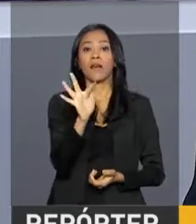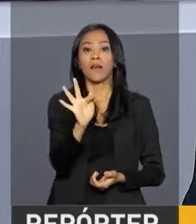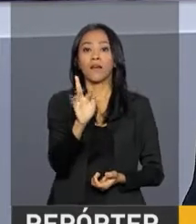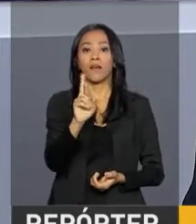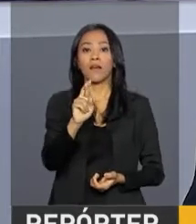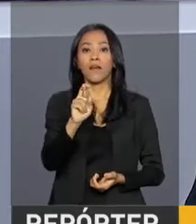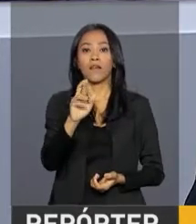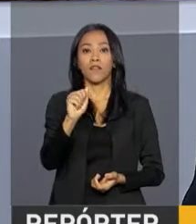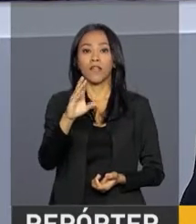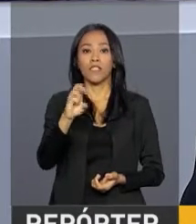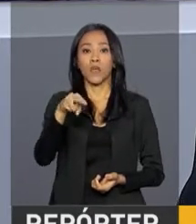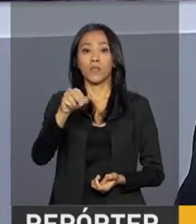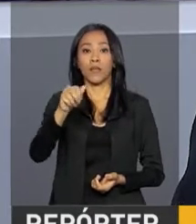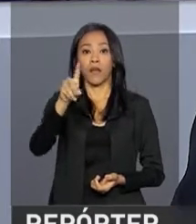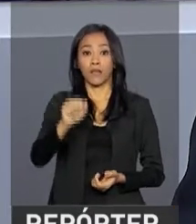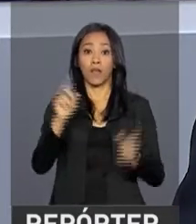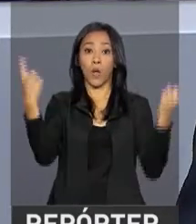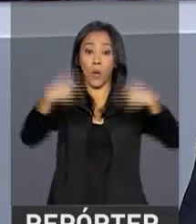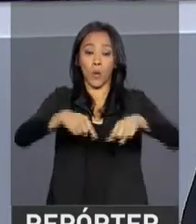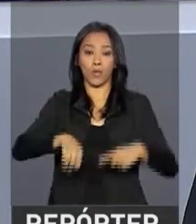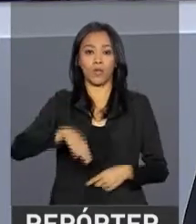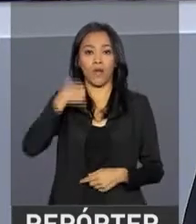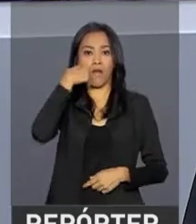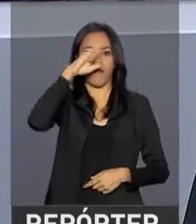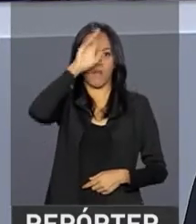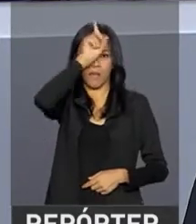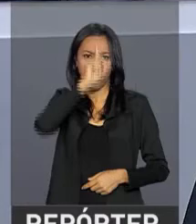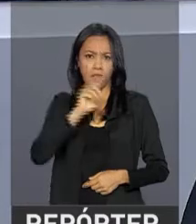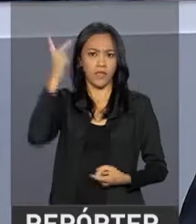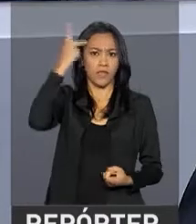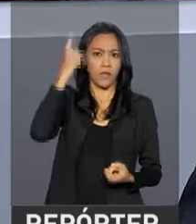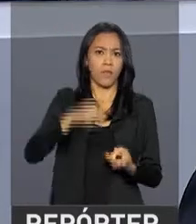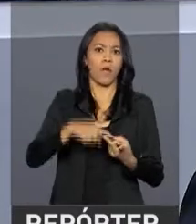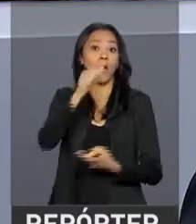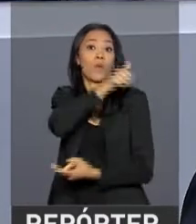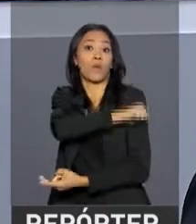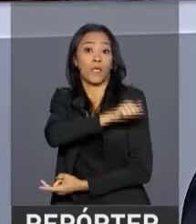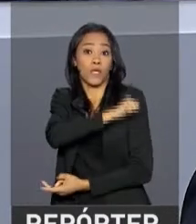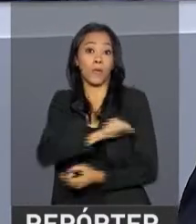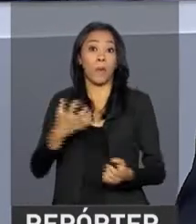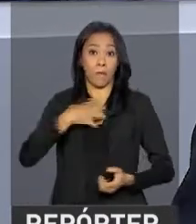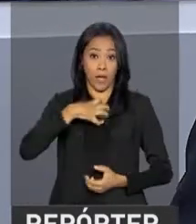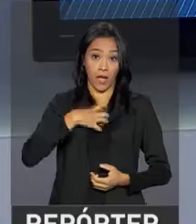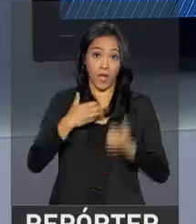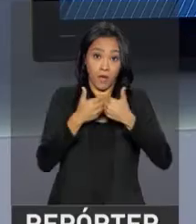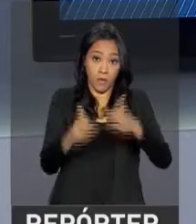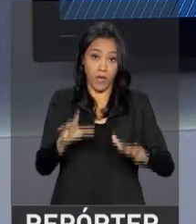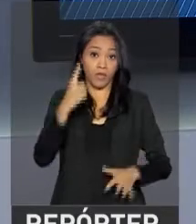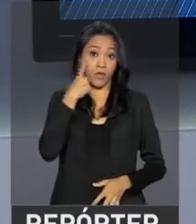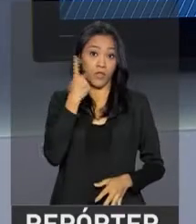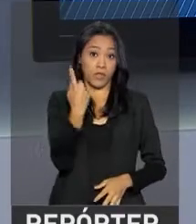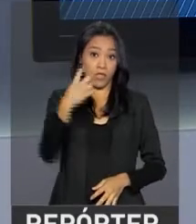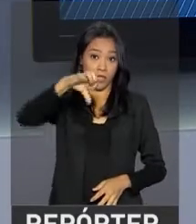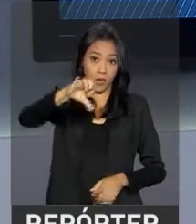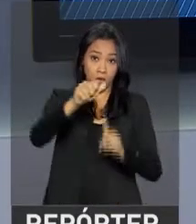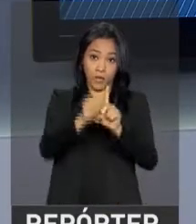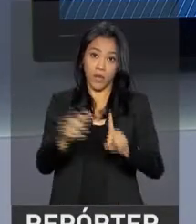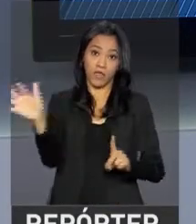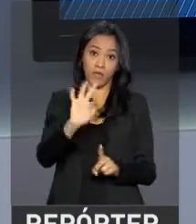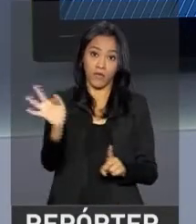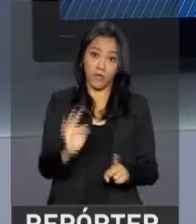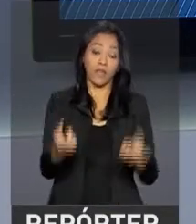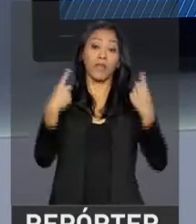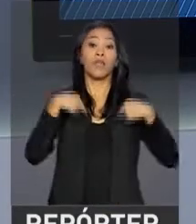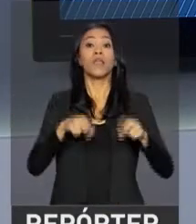aplicada em são paulo e no rio de janeiro na bahia a vacinação será a partir de 19 de fevereiro e o combate à febre amarela vai